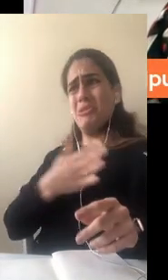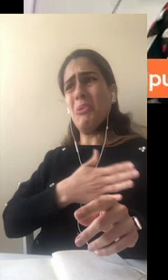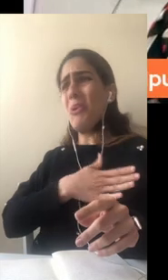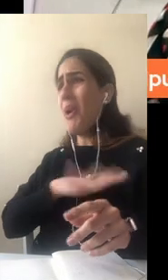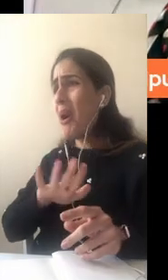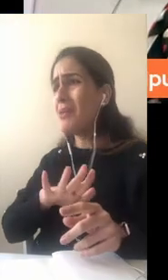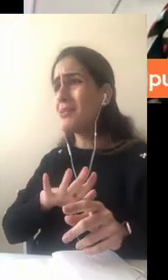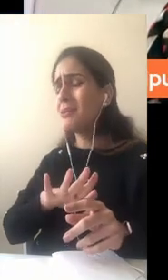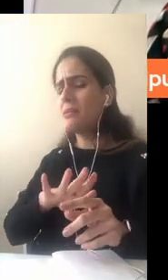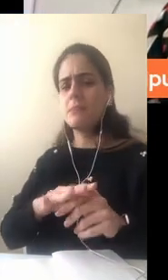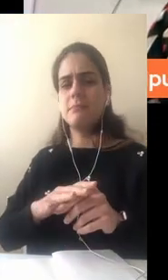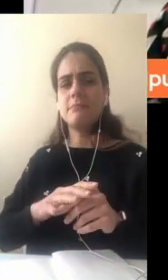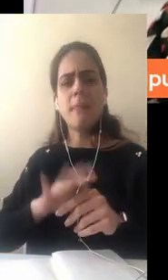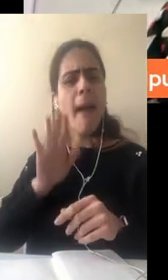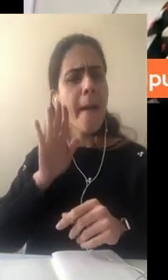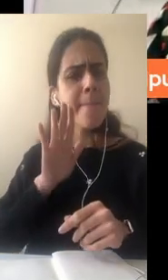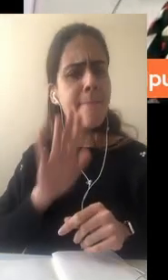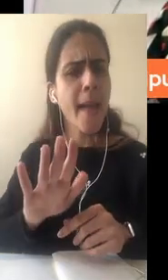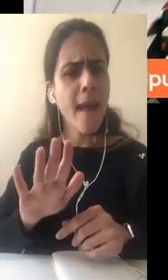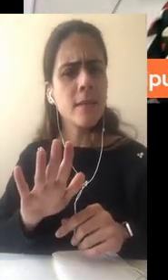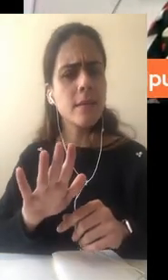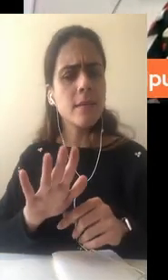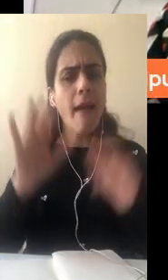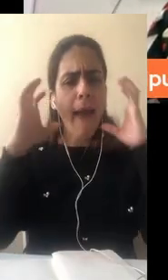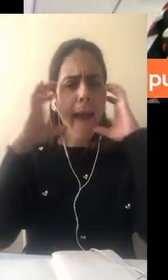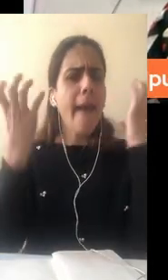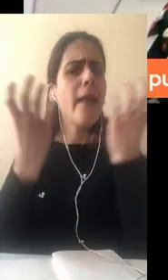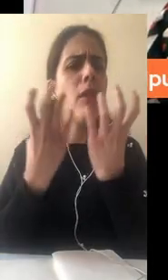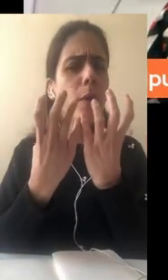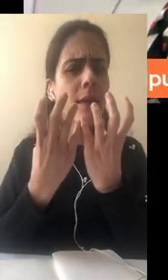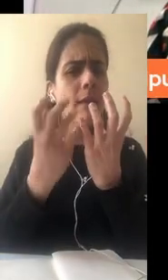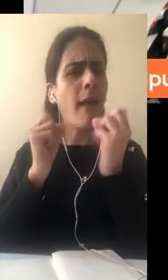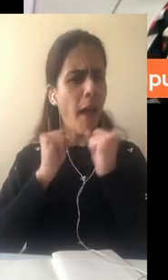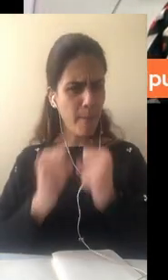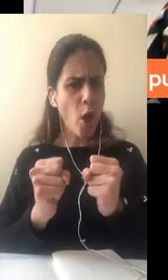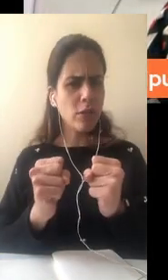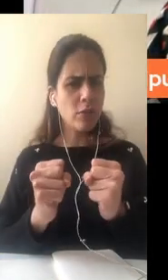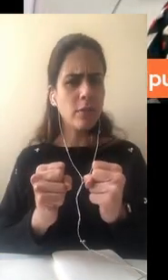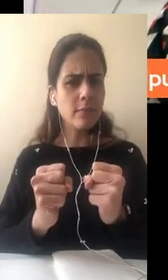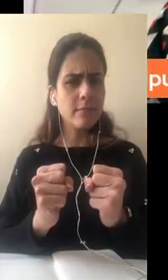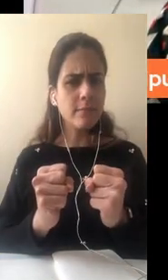uma relação que se essa menina virar e falar, aprendi no Halloween, é só uma